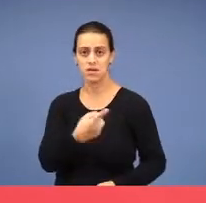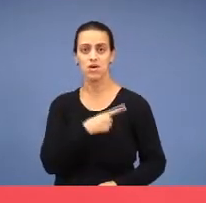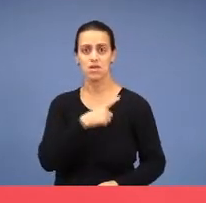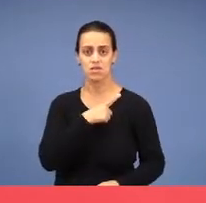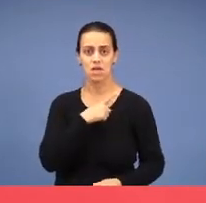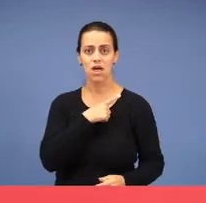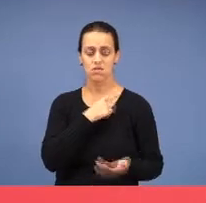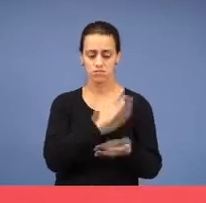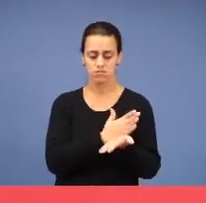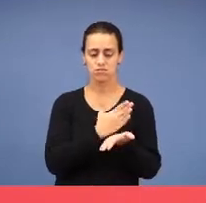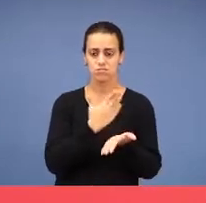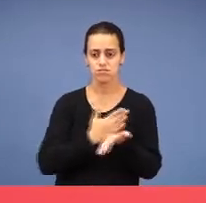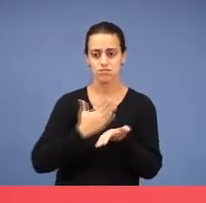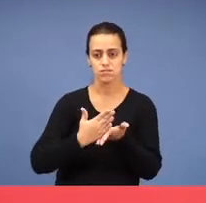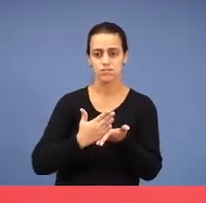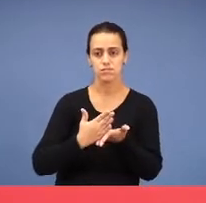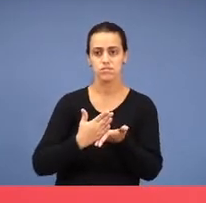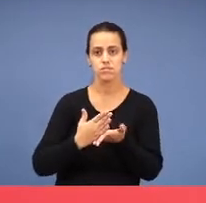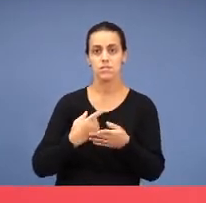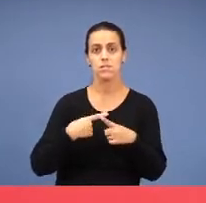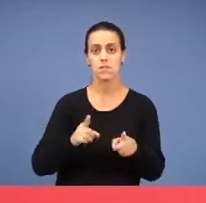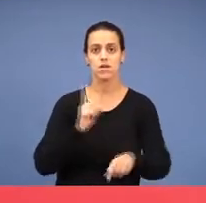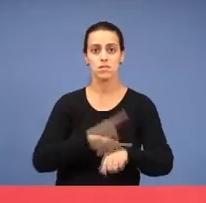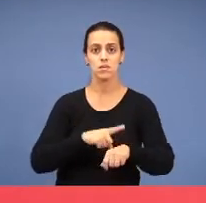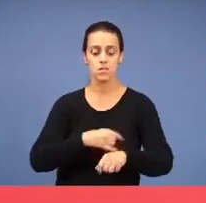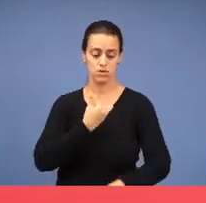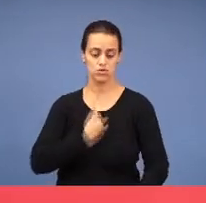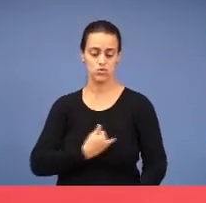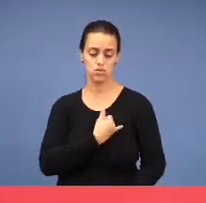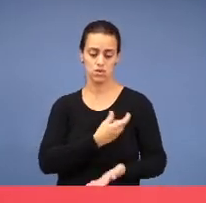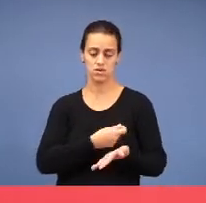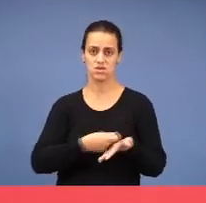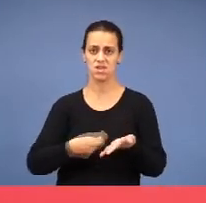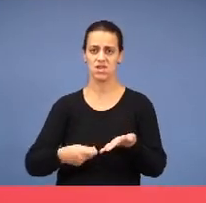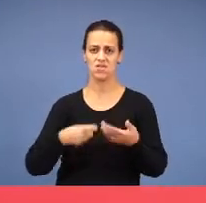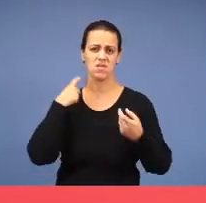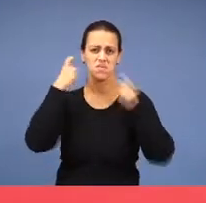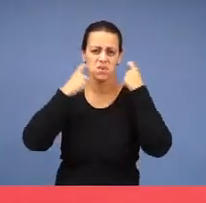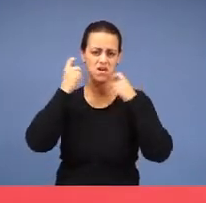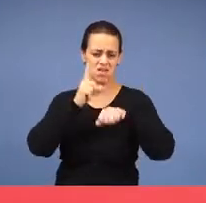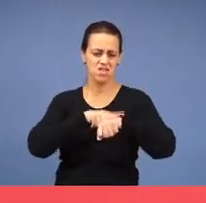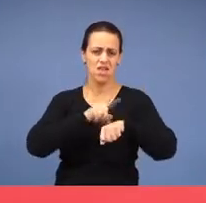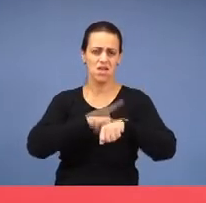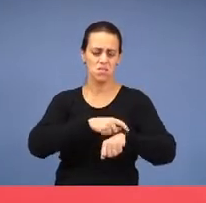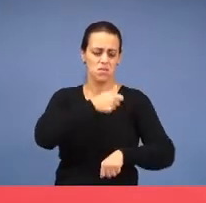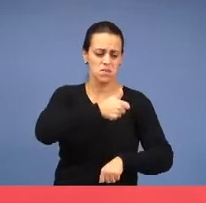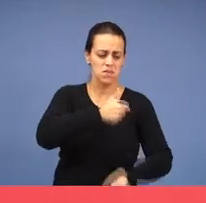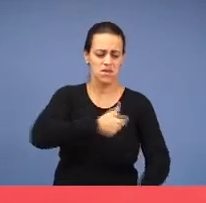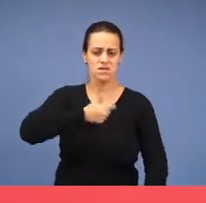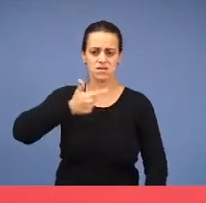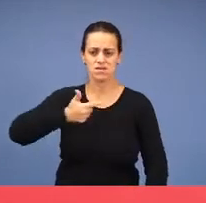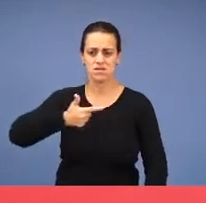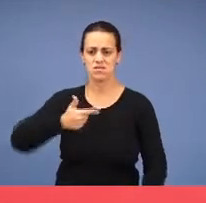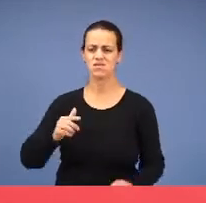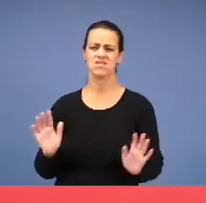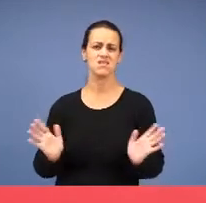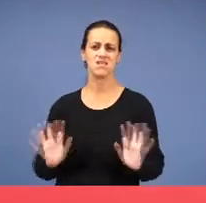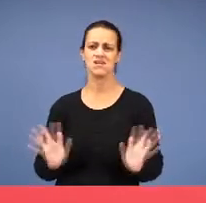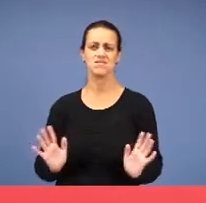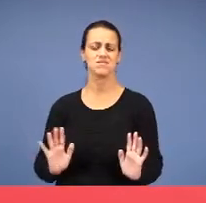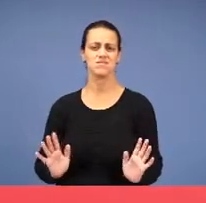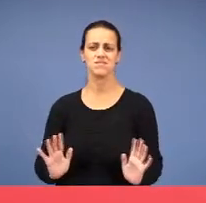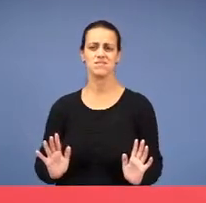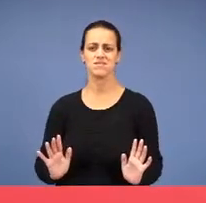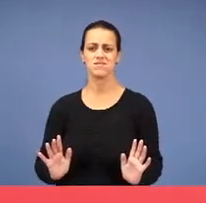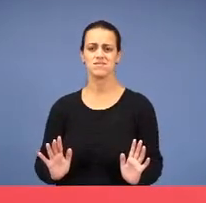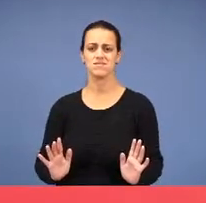sequência, está tudo certo. Mas quando João escreve, ele não está preocupado com isso, com aquilo que são os resultados aqui.